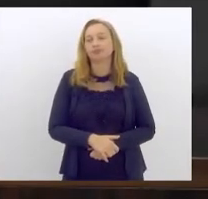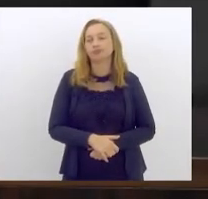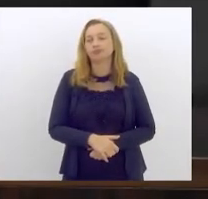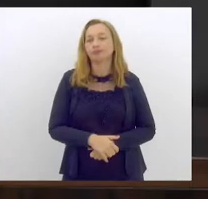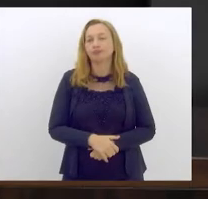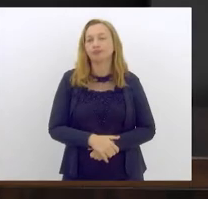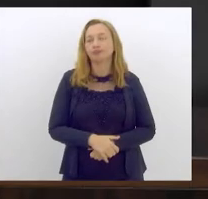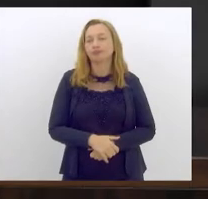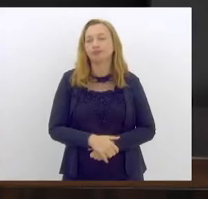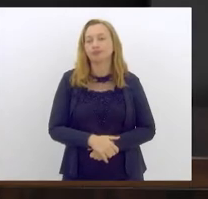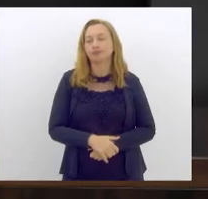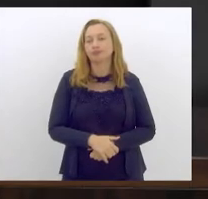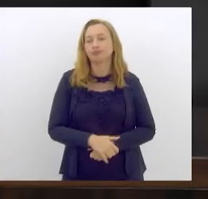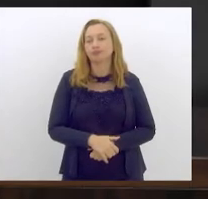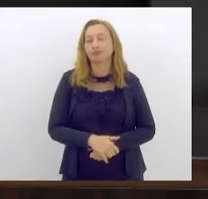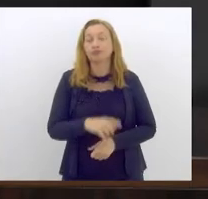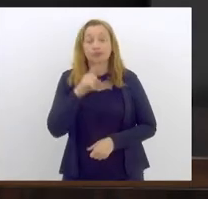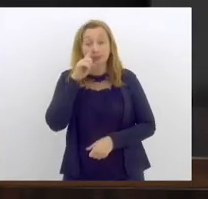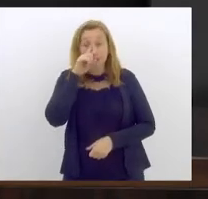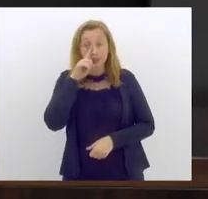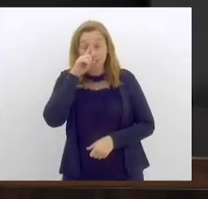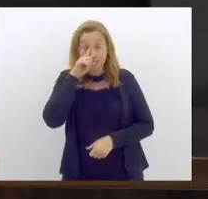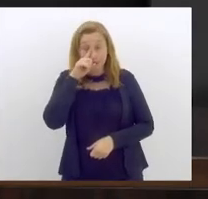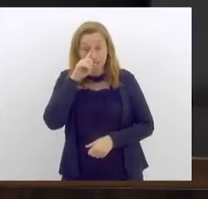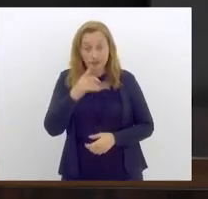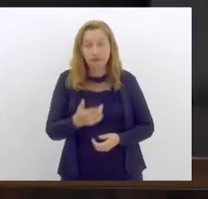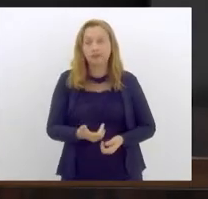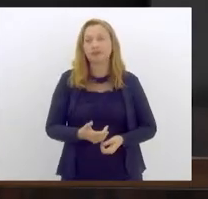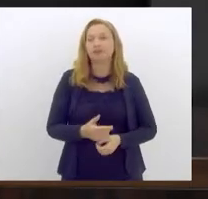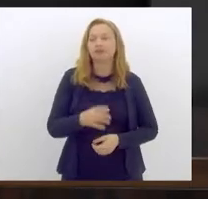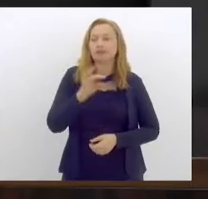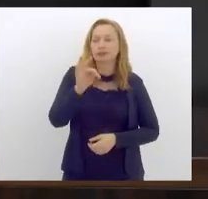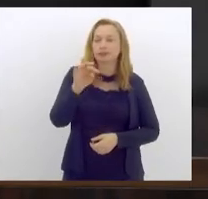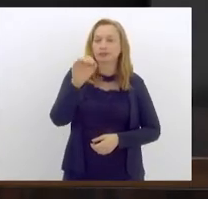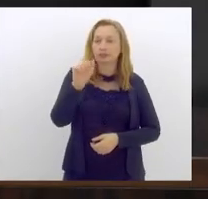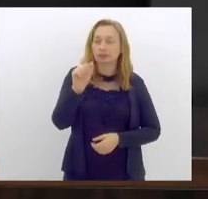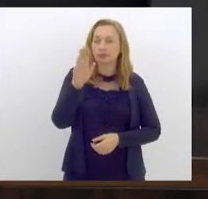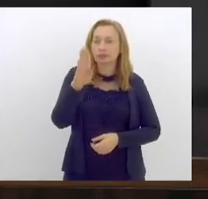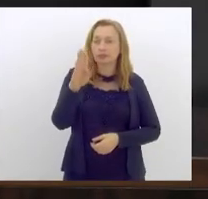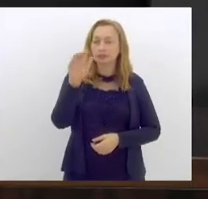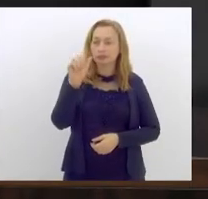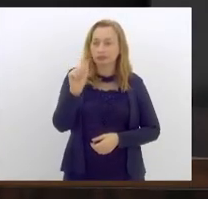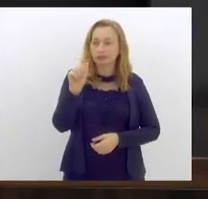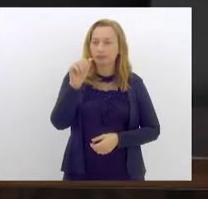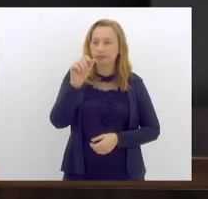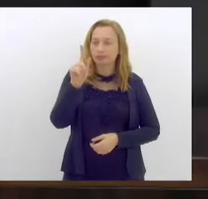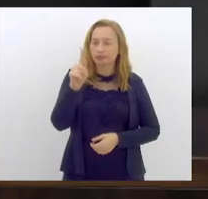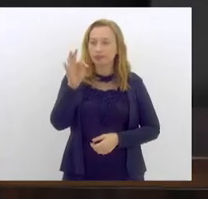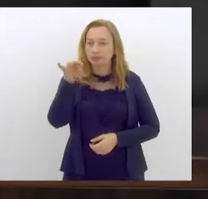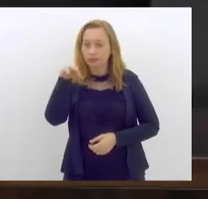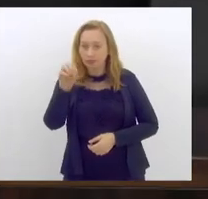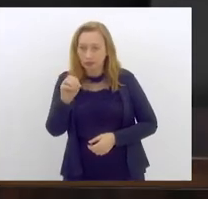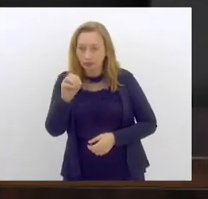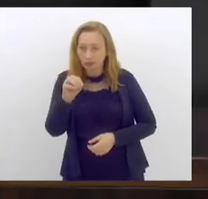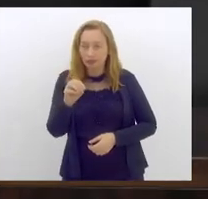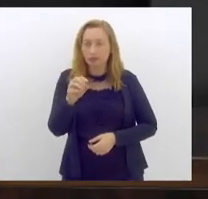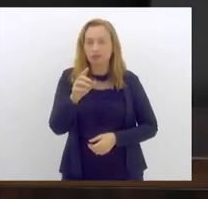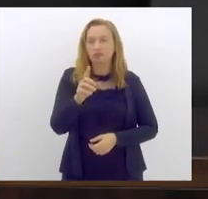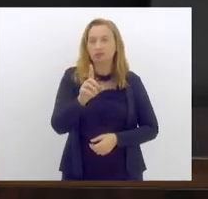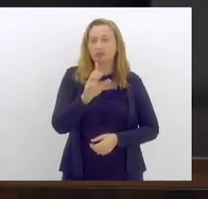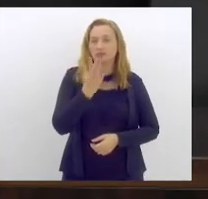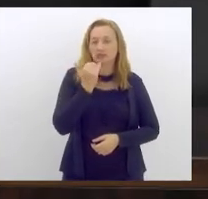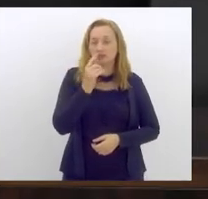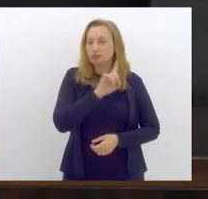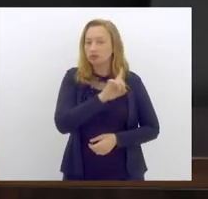exposição a fatores de risco tais como tabagismo alimentação não saudável